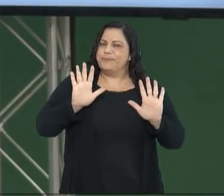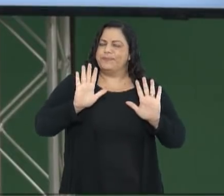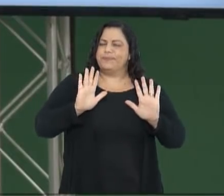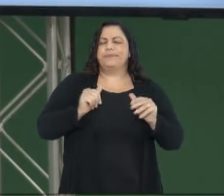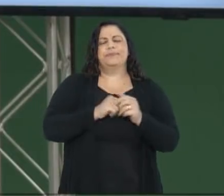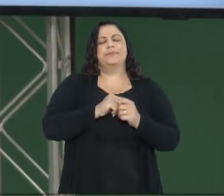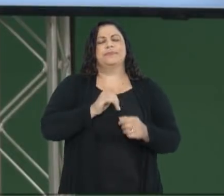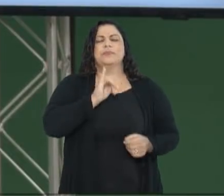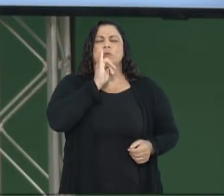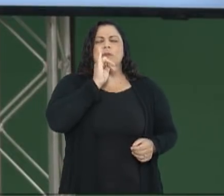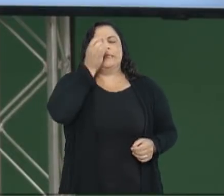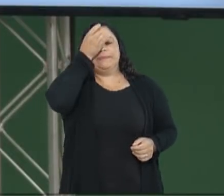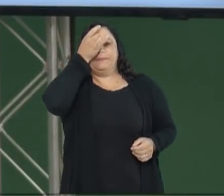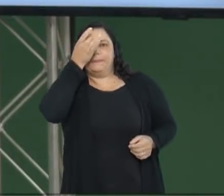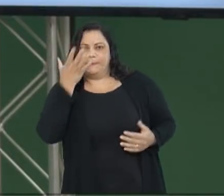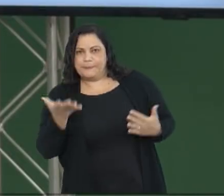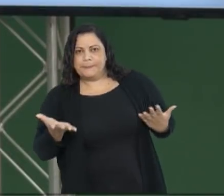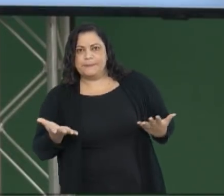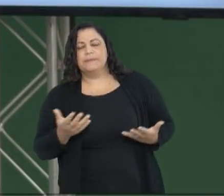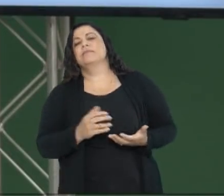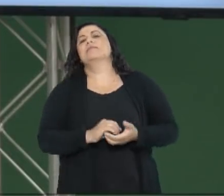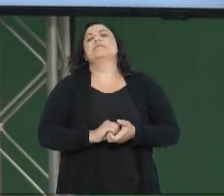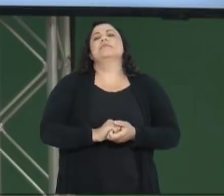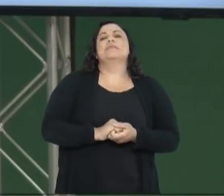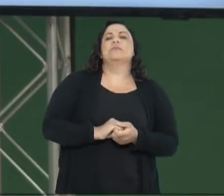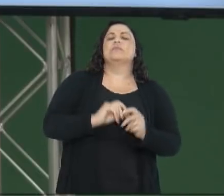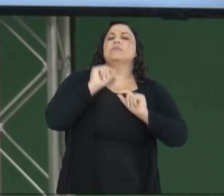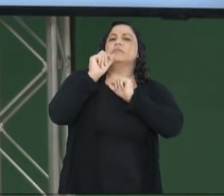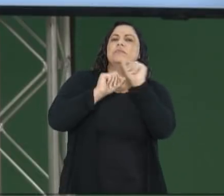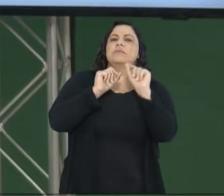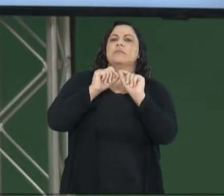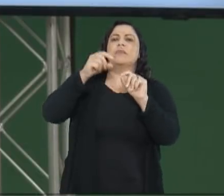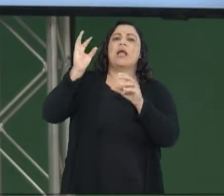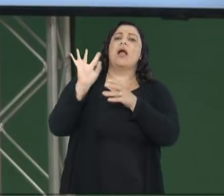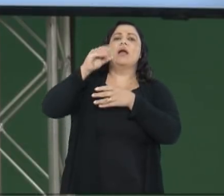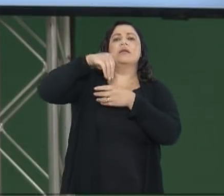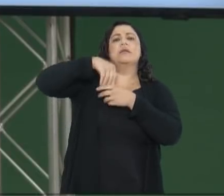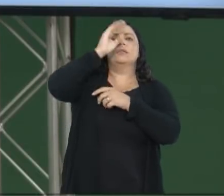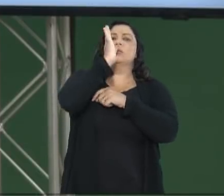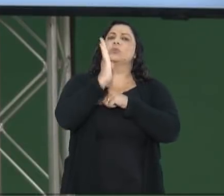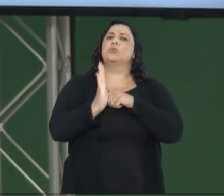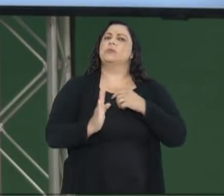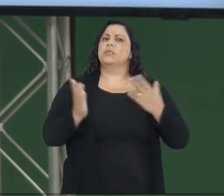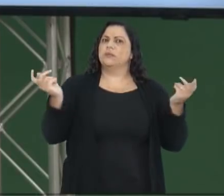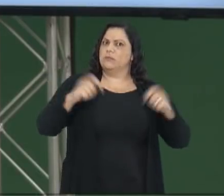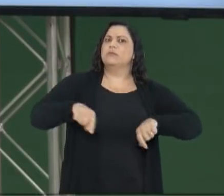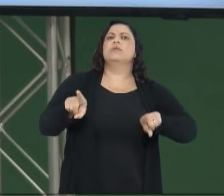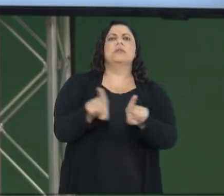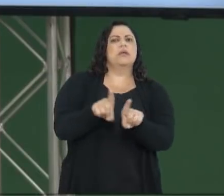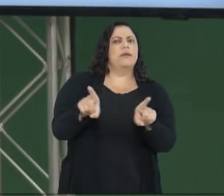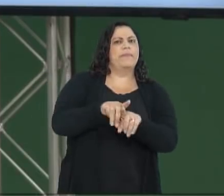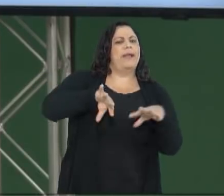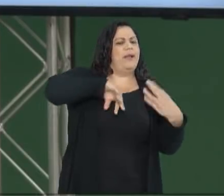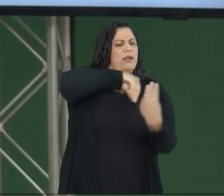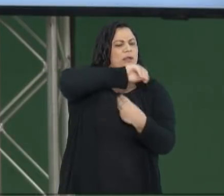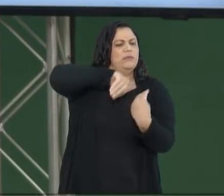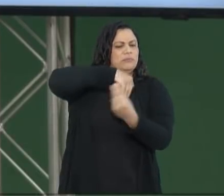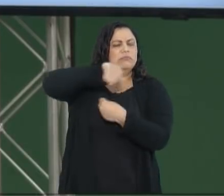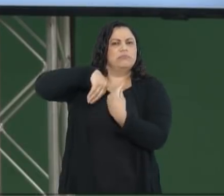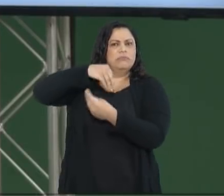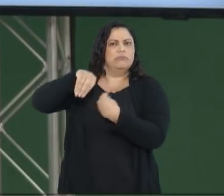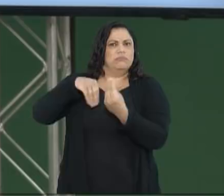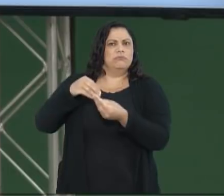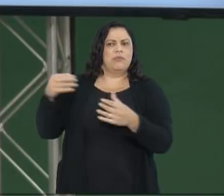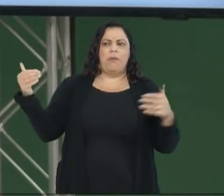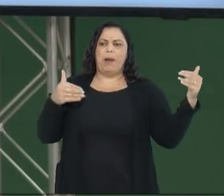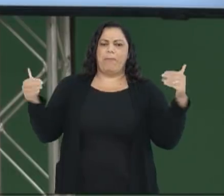prático. Enrolou a língua ali, né? Em relação ao Brasil, que também é um país muito miscigenado. Nós recebemos imigrantes